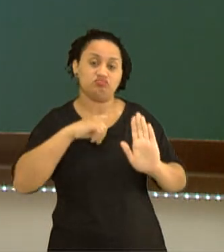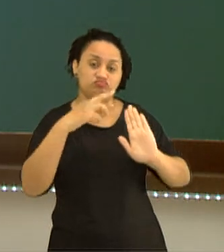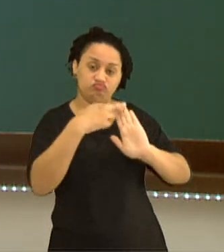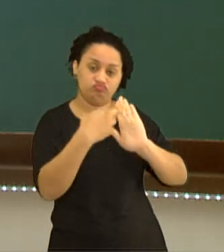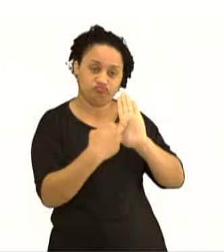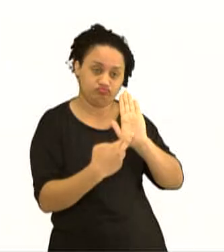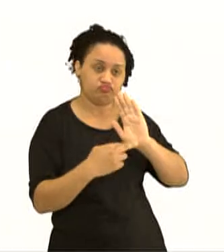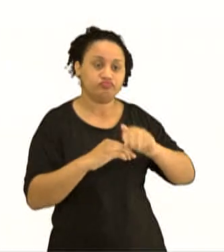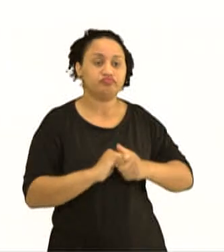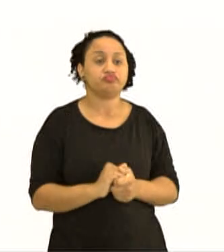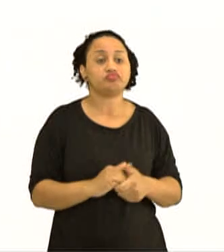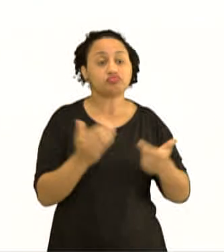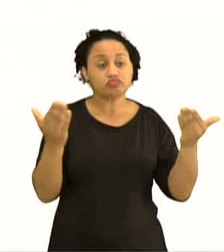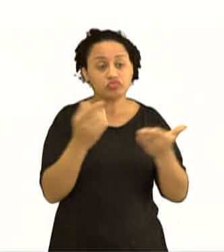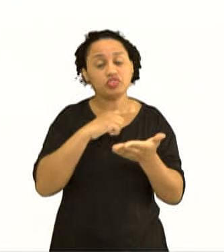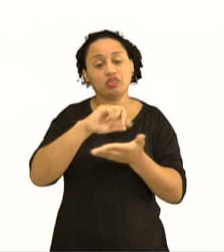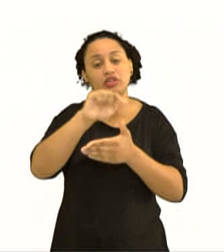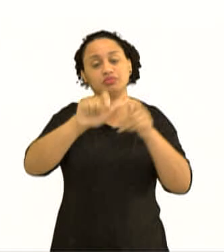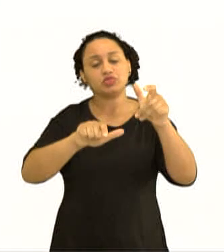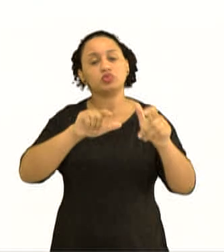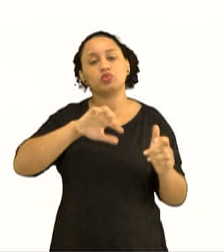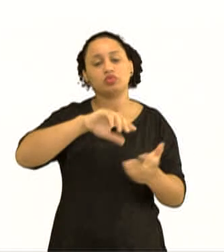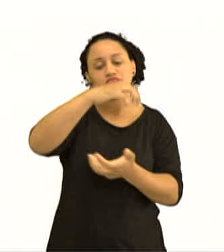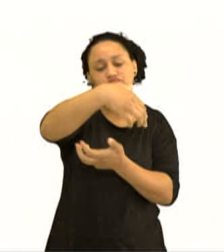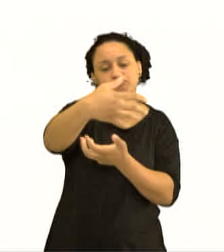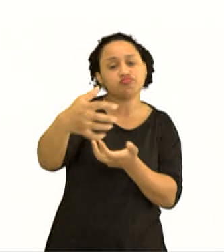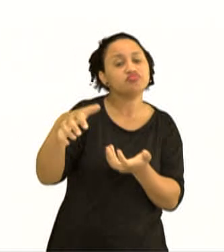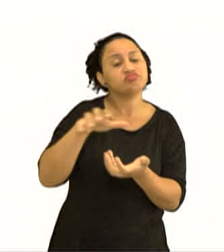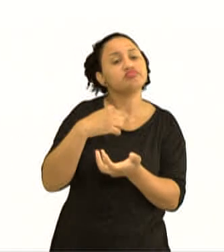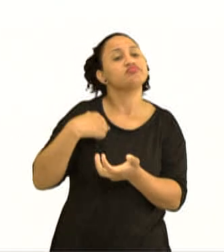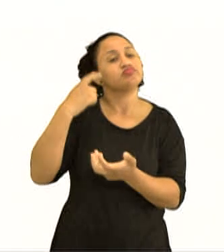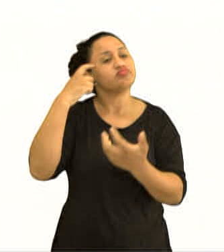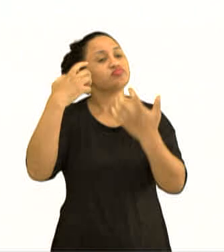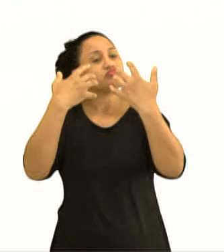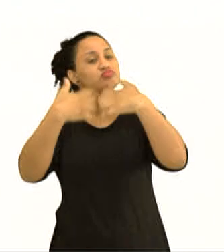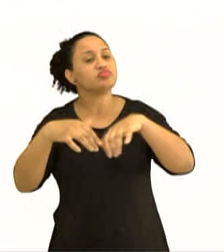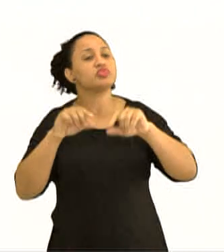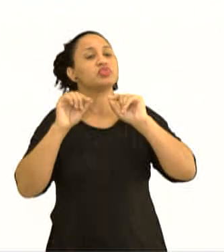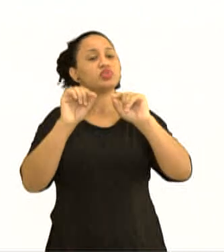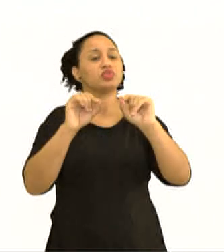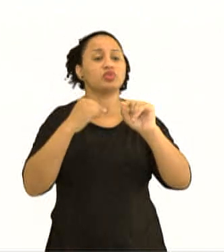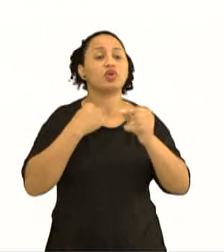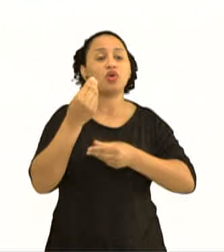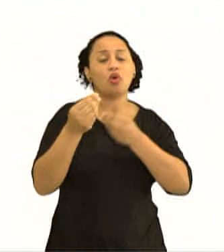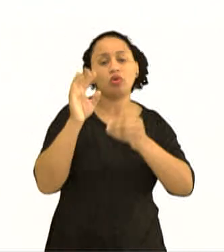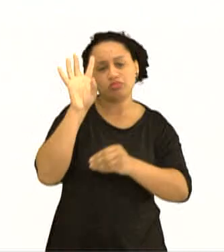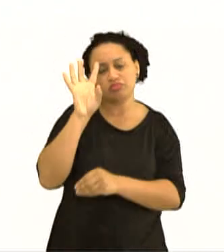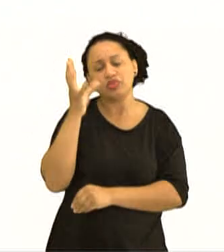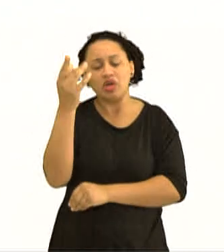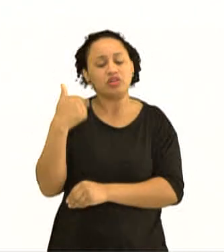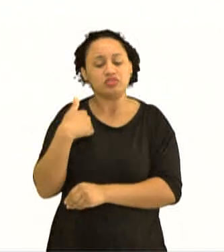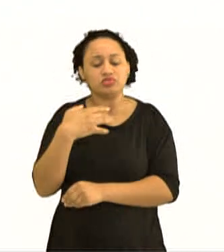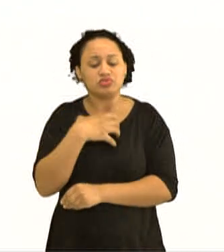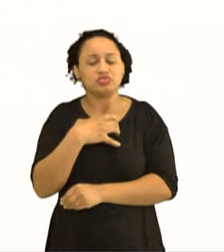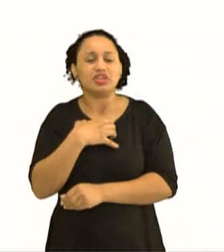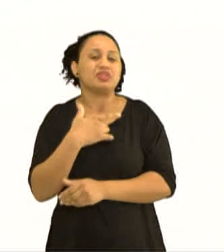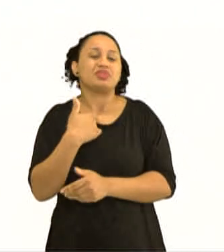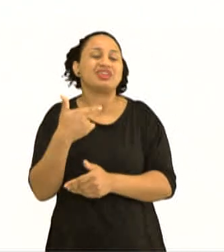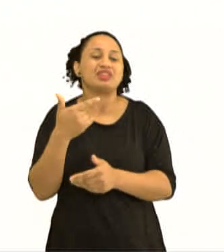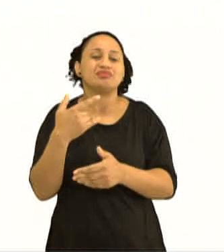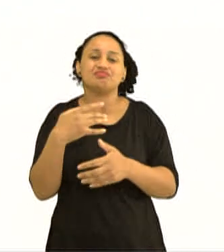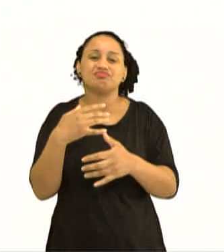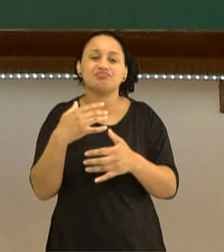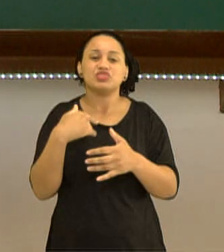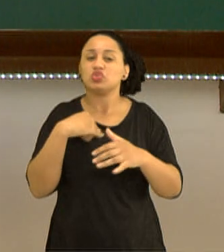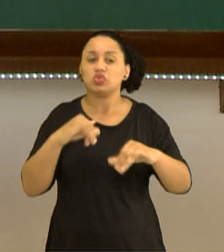em dia, muitas pessoas ao redor do planeta estão pensando em soluções menos agressivas para a